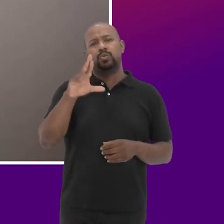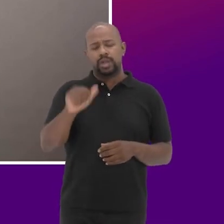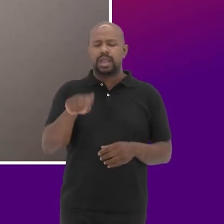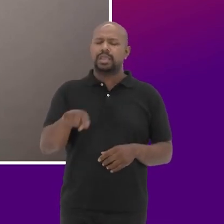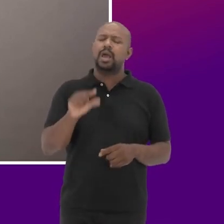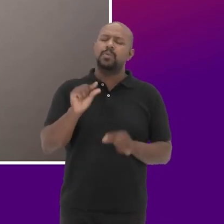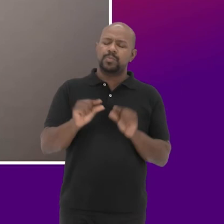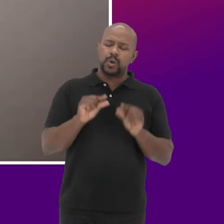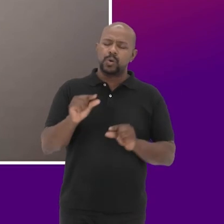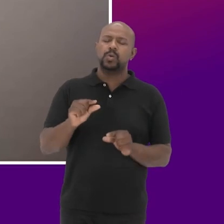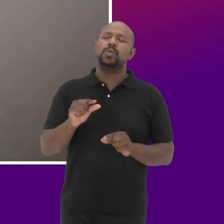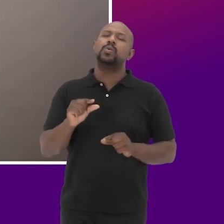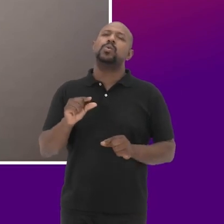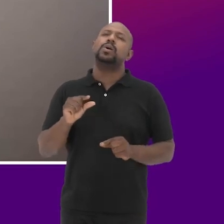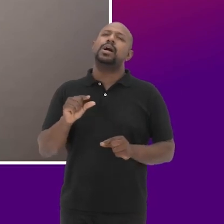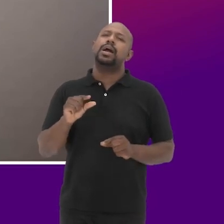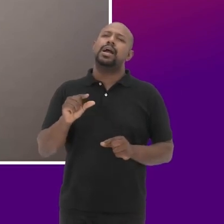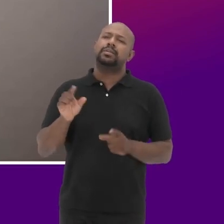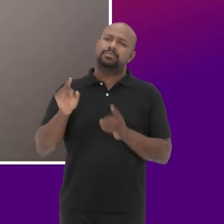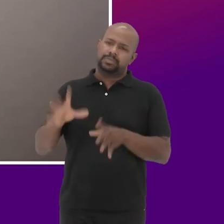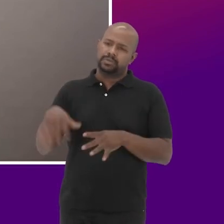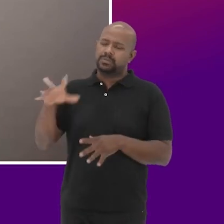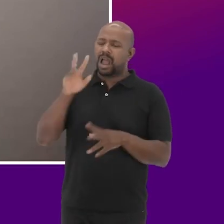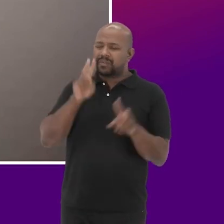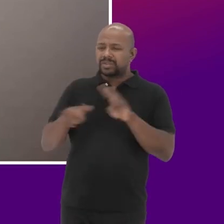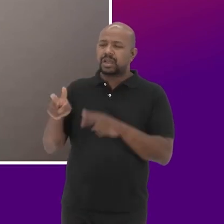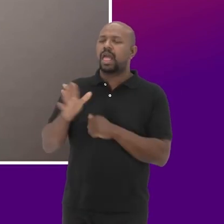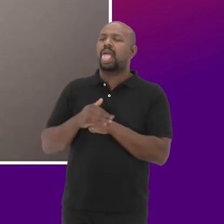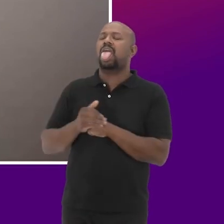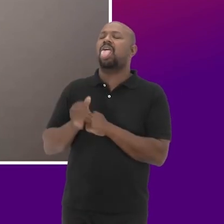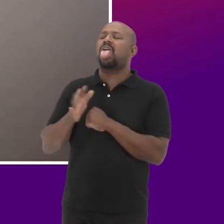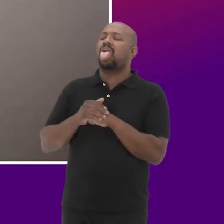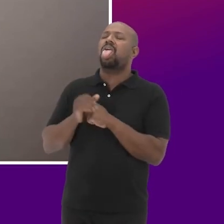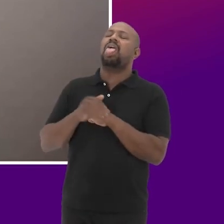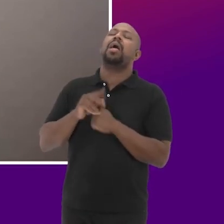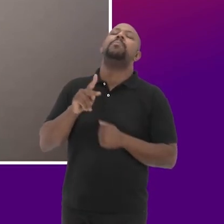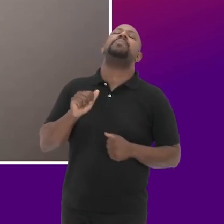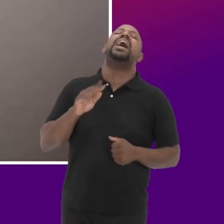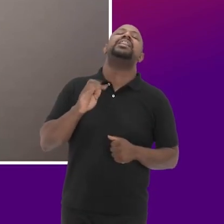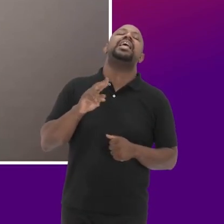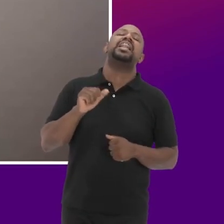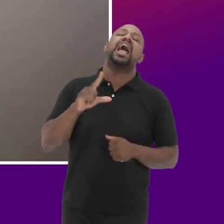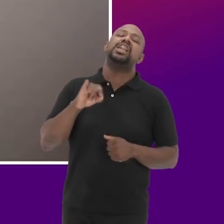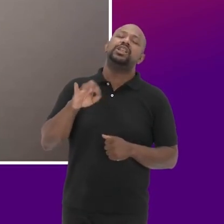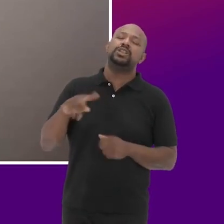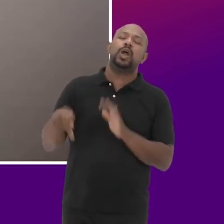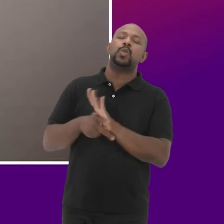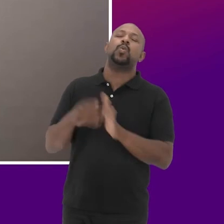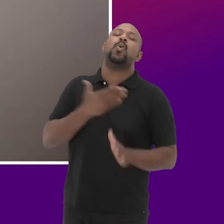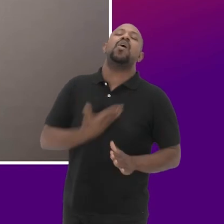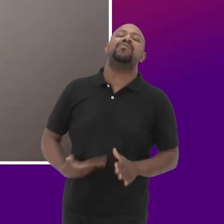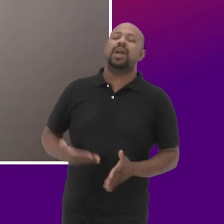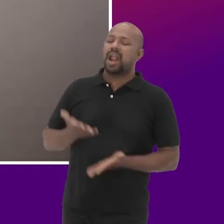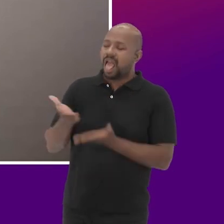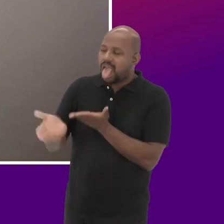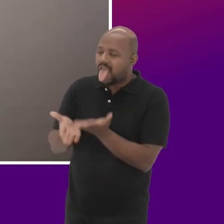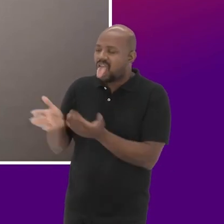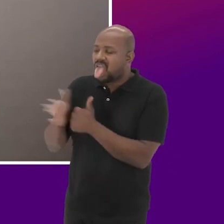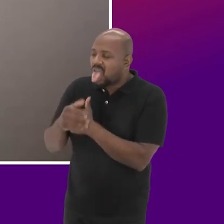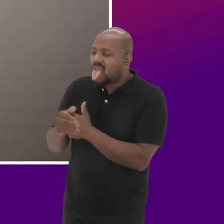pouco sair de uma função paternalista do Estado, de atender